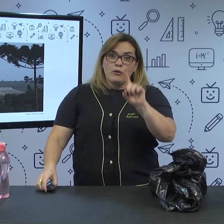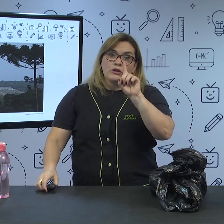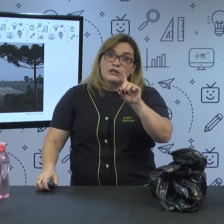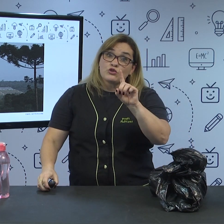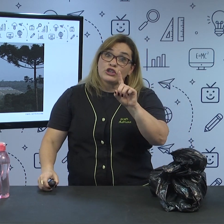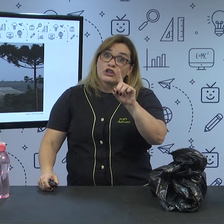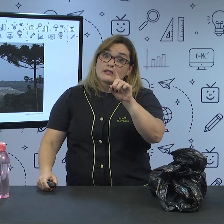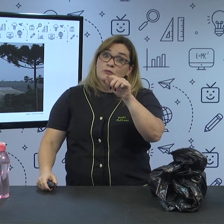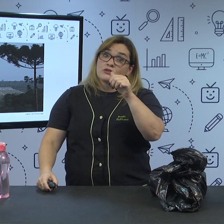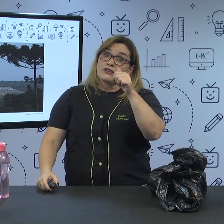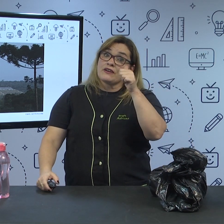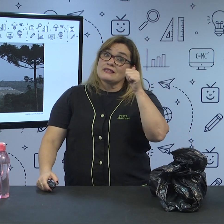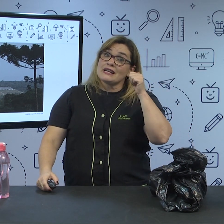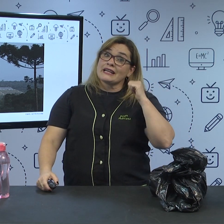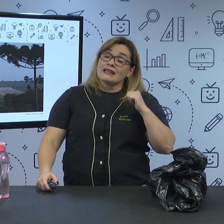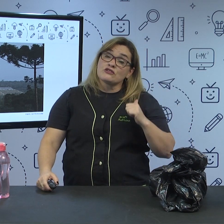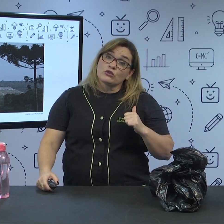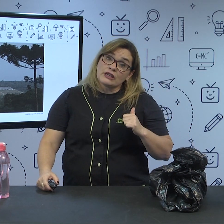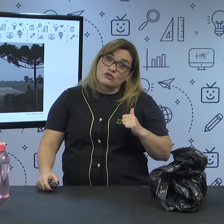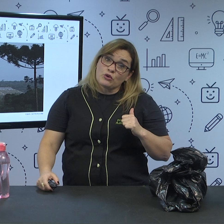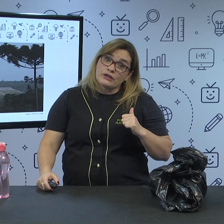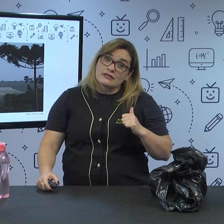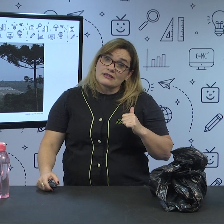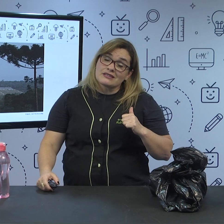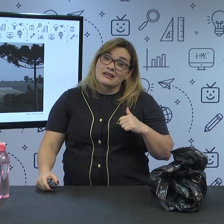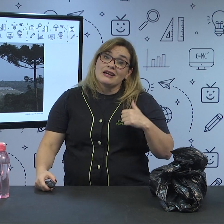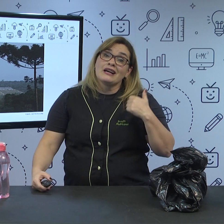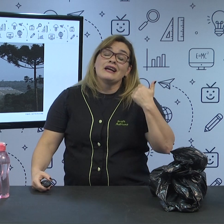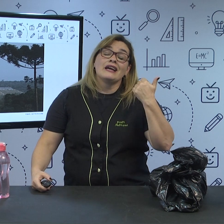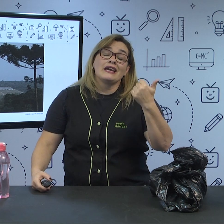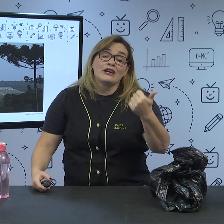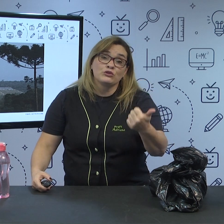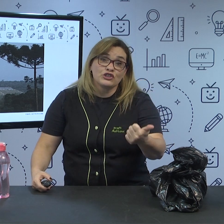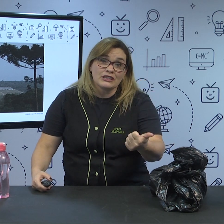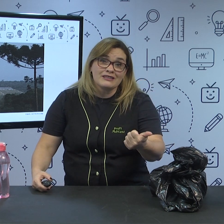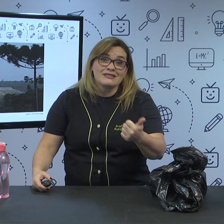durar. Por isso que nós temos que fazer aquelas outras coisas.